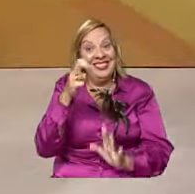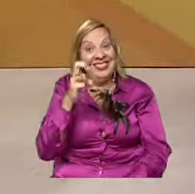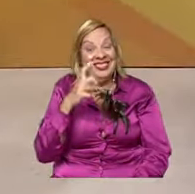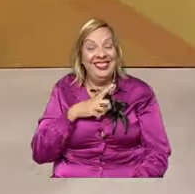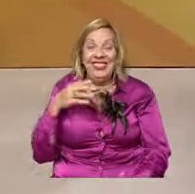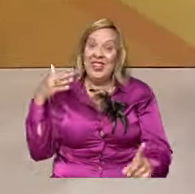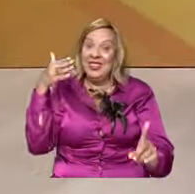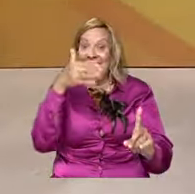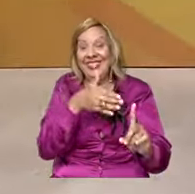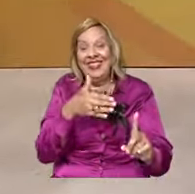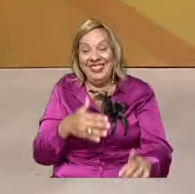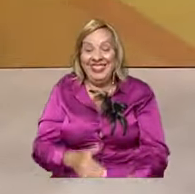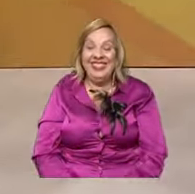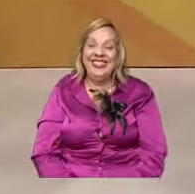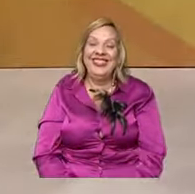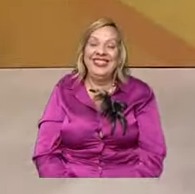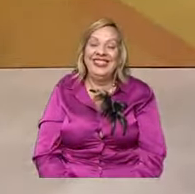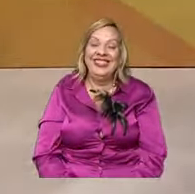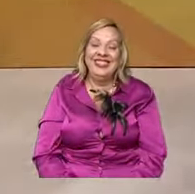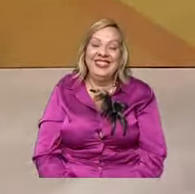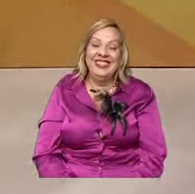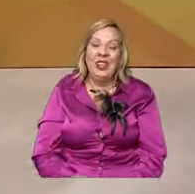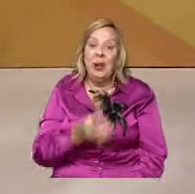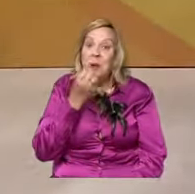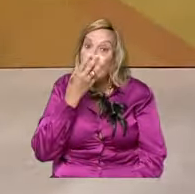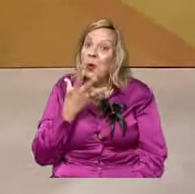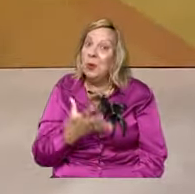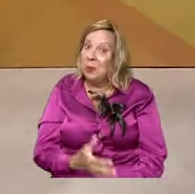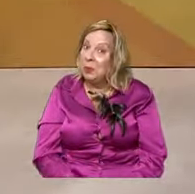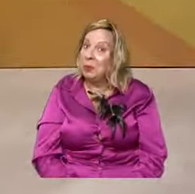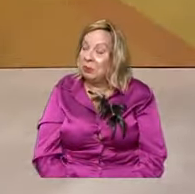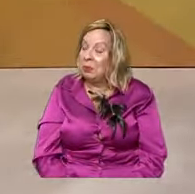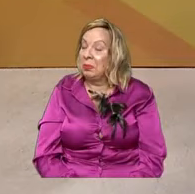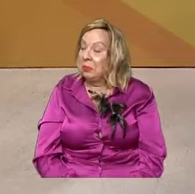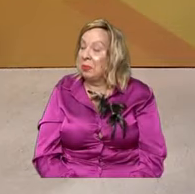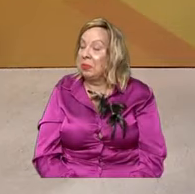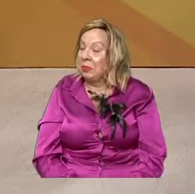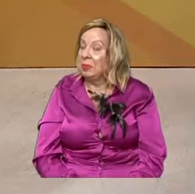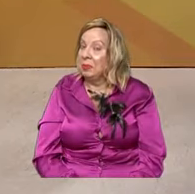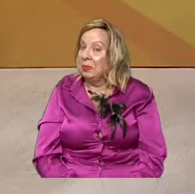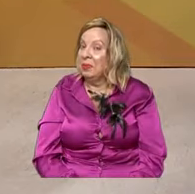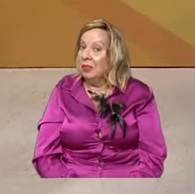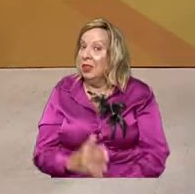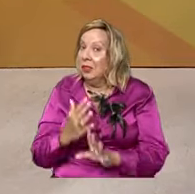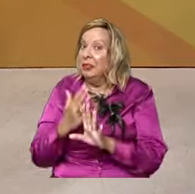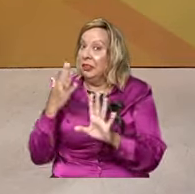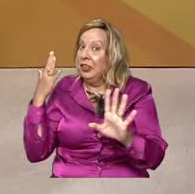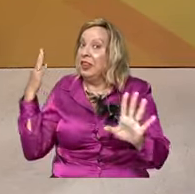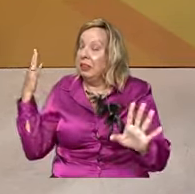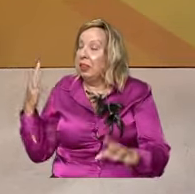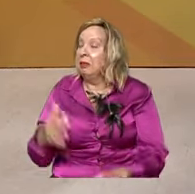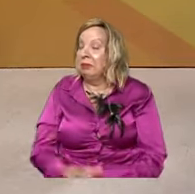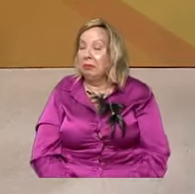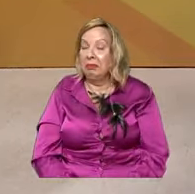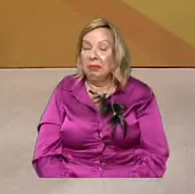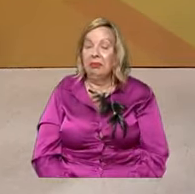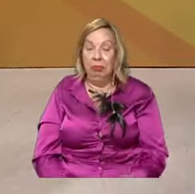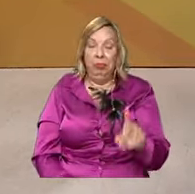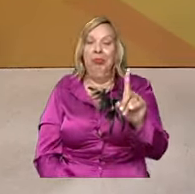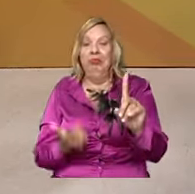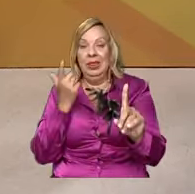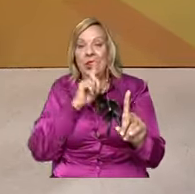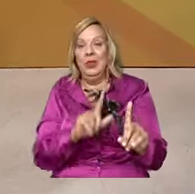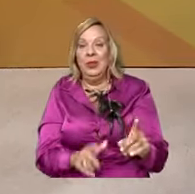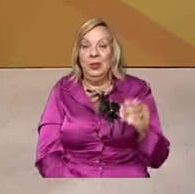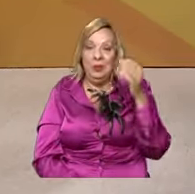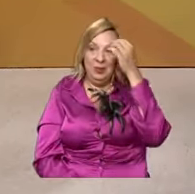Ê, coisa boa! Menino, vou te falar, aí tava uma fila ali de repente. Tava disputado. Tava